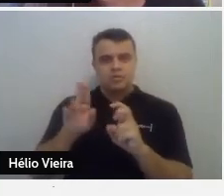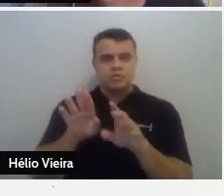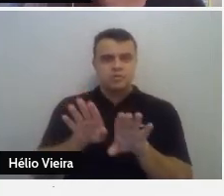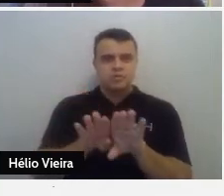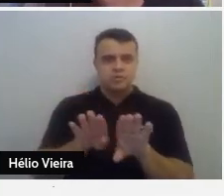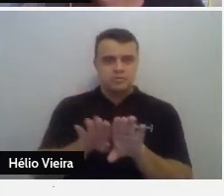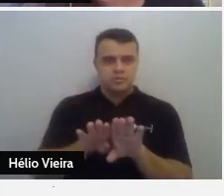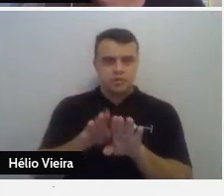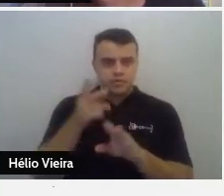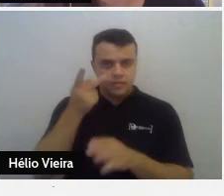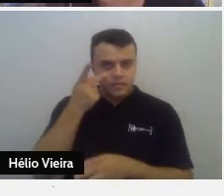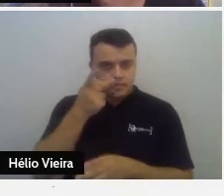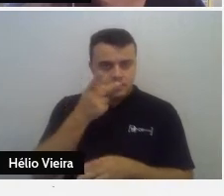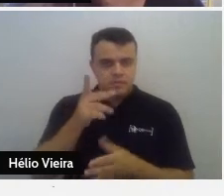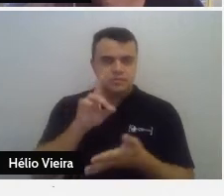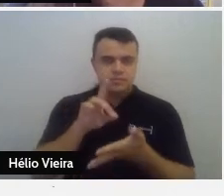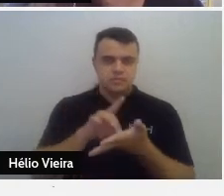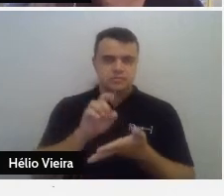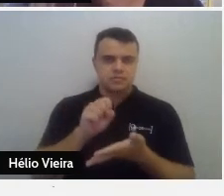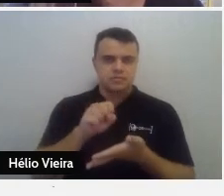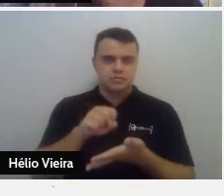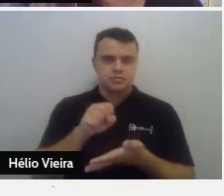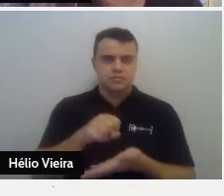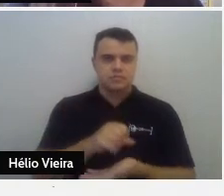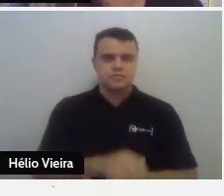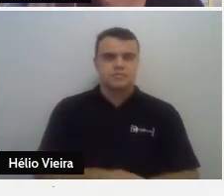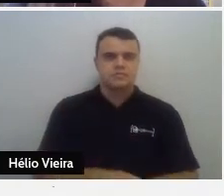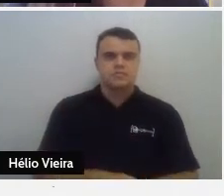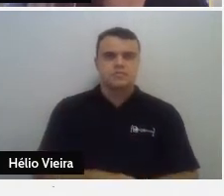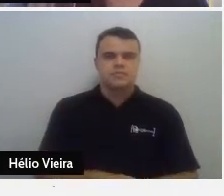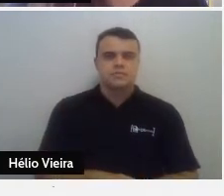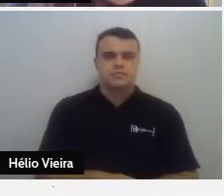ou uma visita em si também, né?